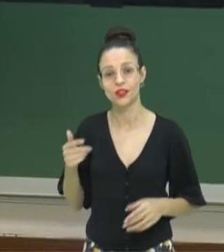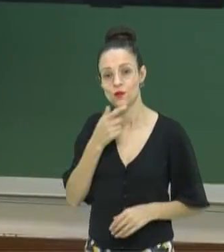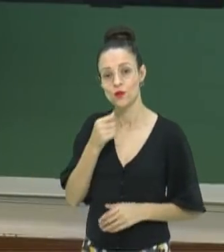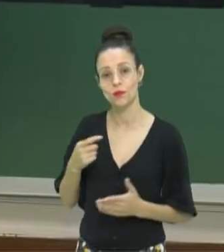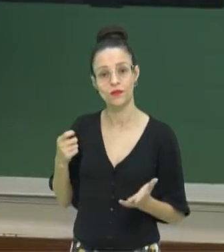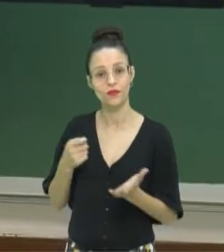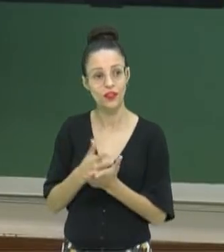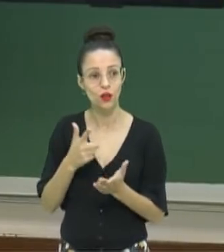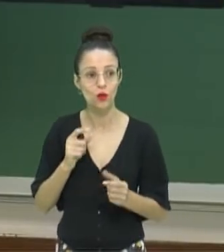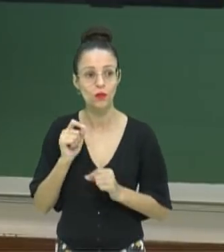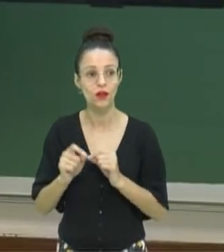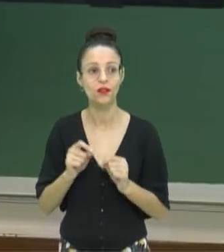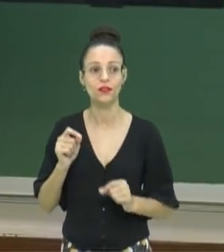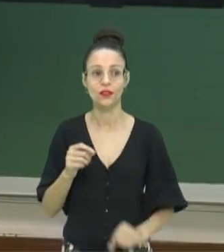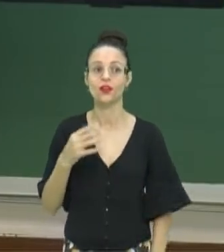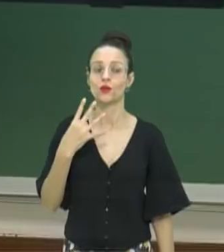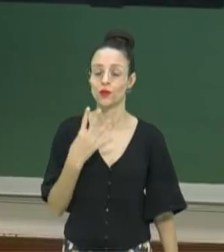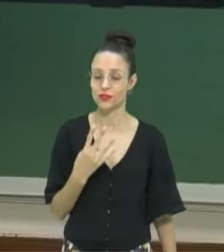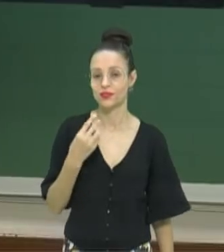ter que comprar